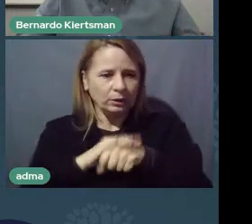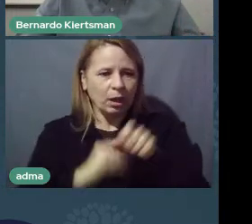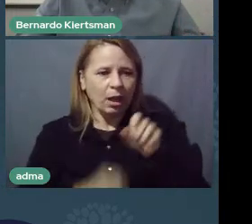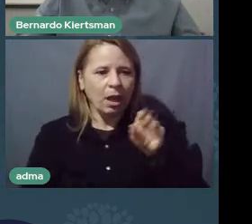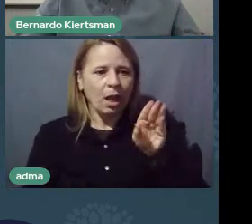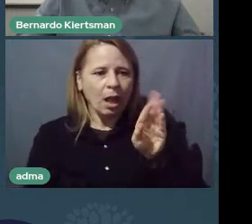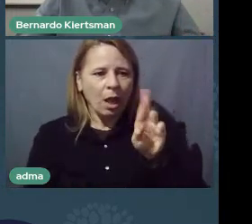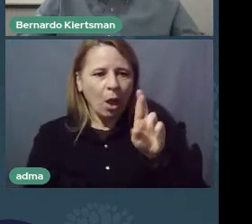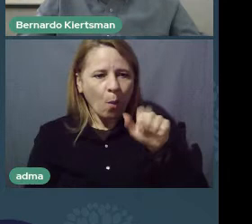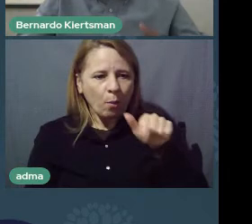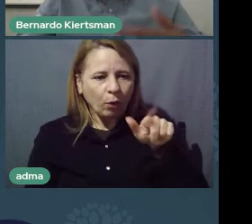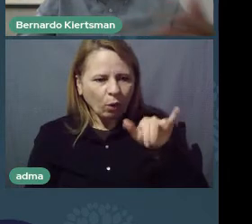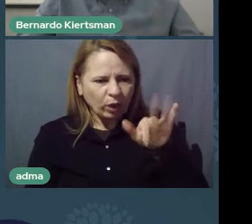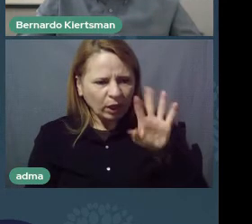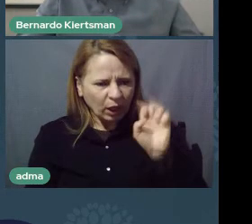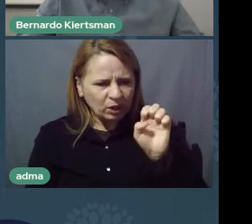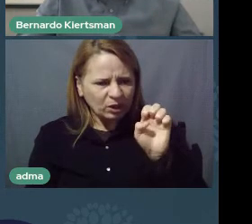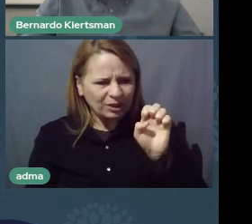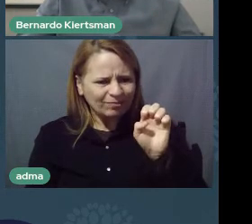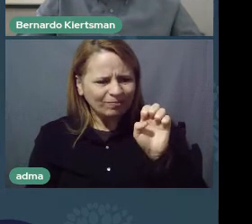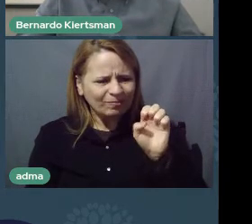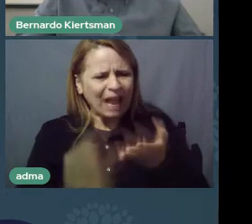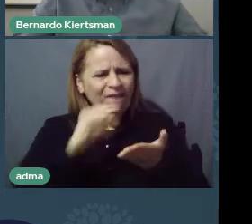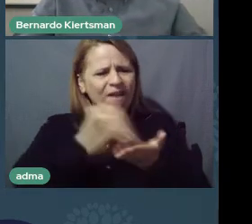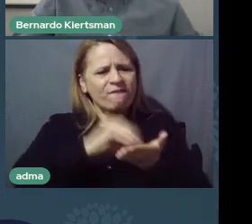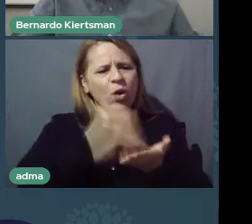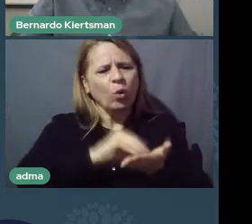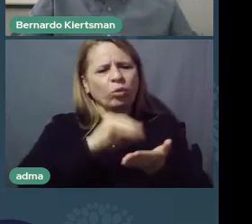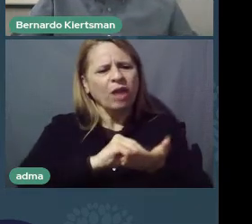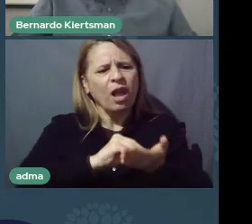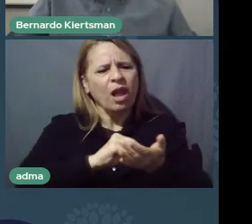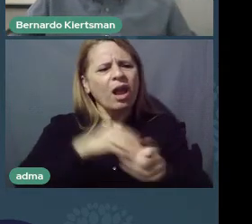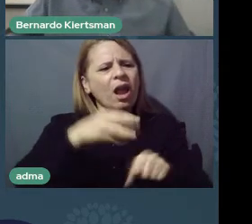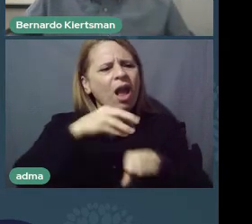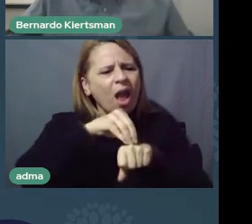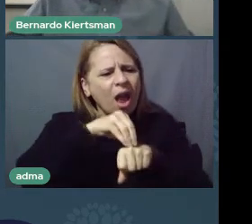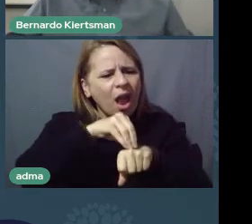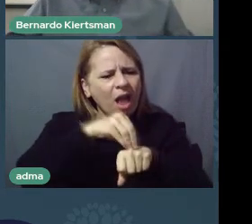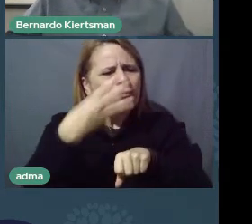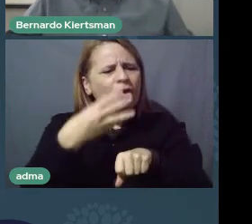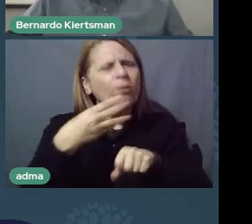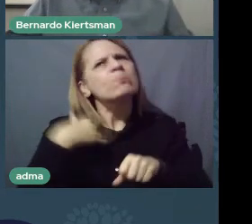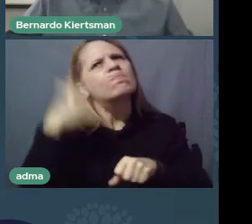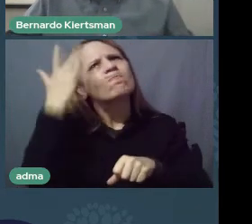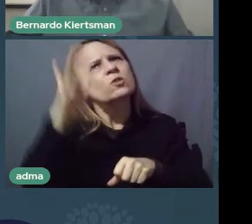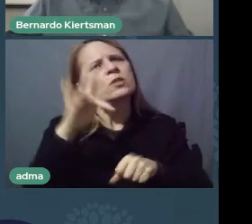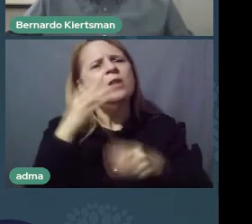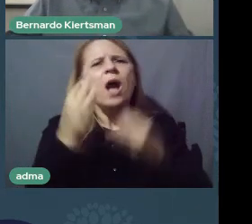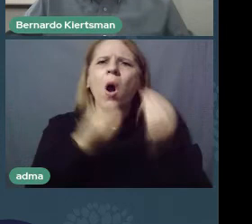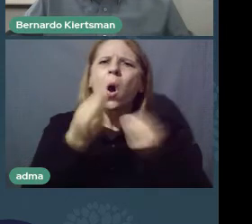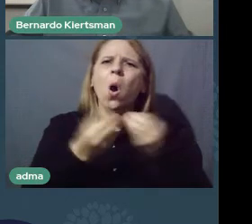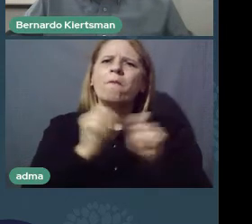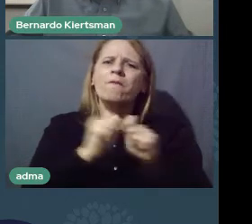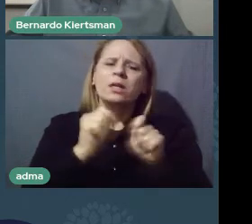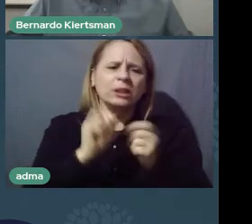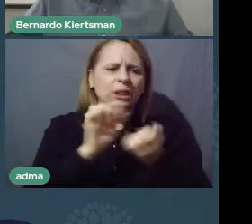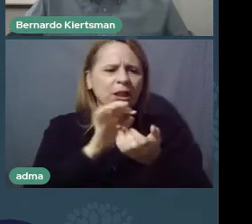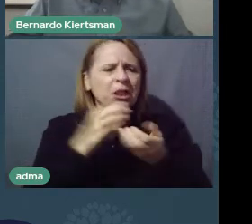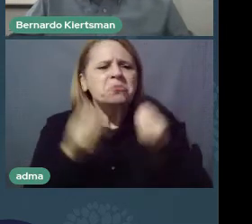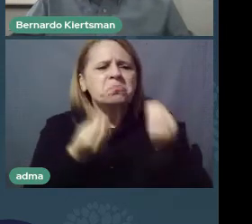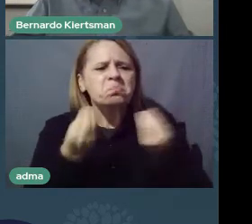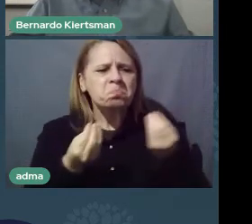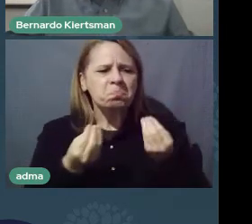pode não ter uma informação adequada sobre o que fazer e o